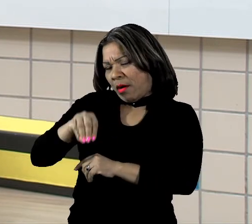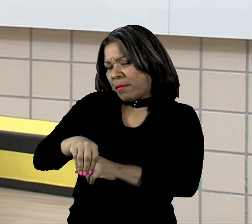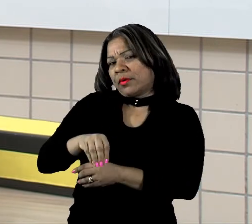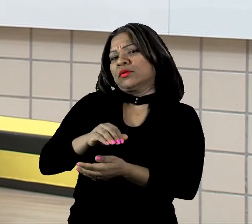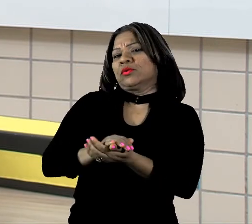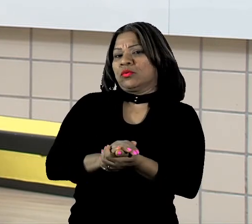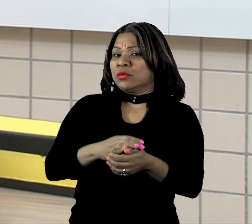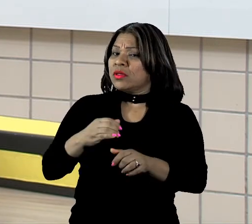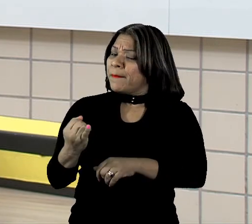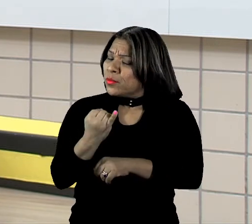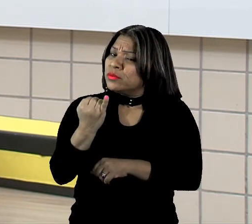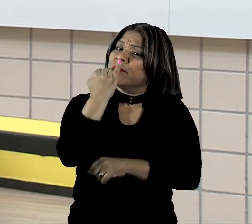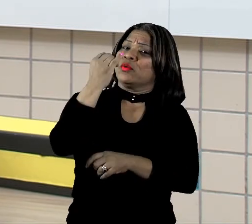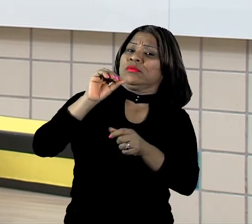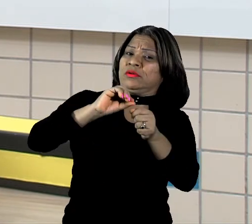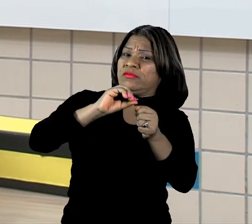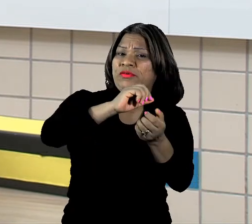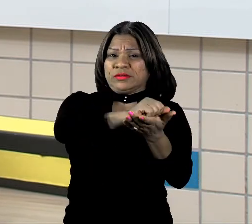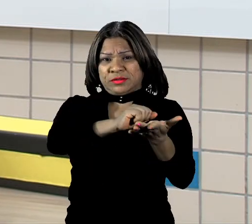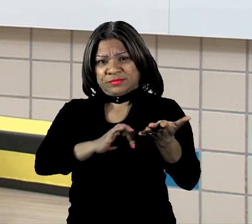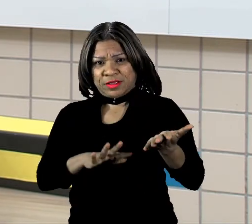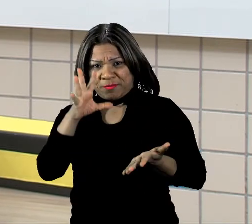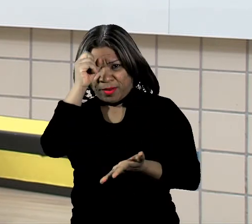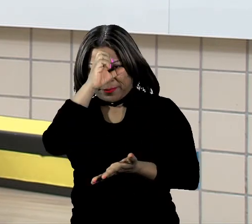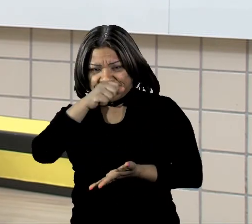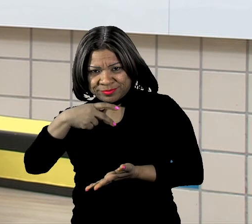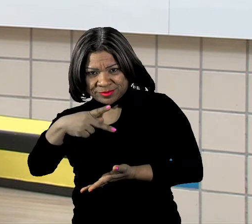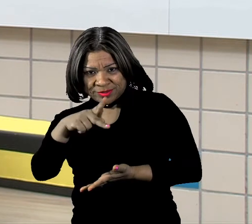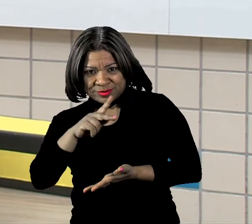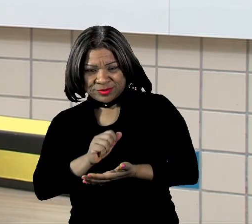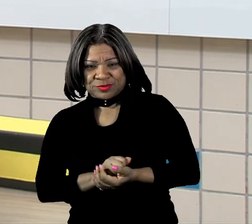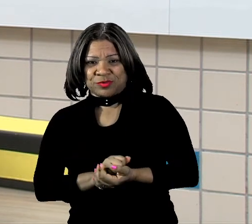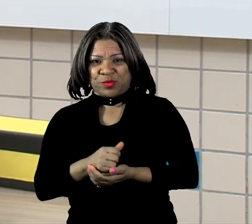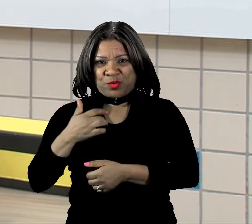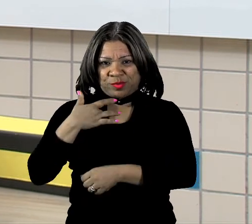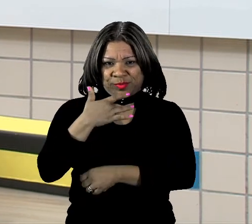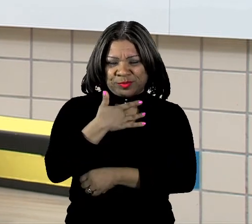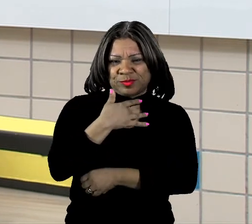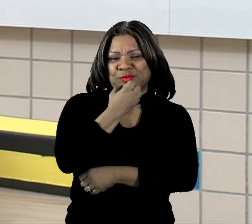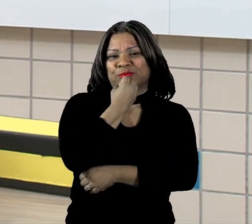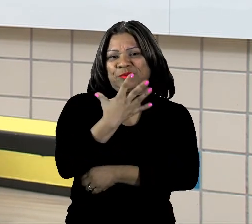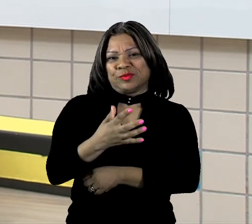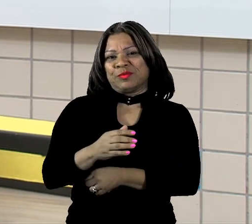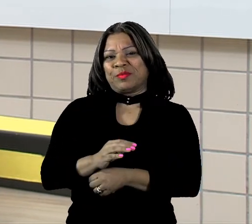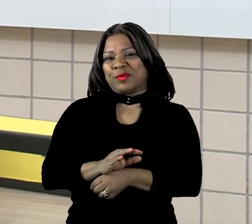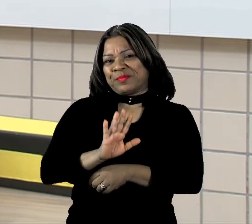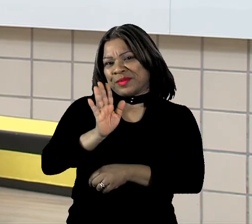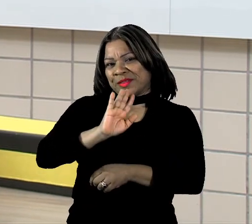desenvolvimento, é importante para a tua aprendizagem. Fique bem e logo, logo vamos estar de volta.